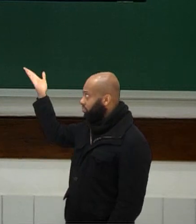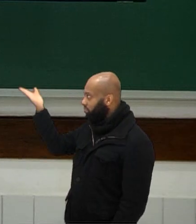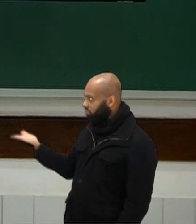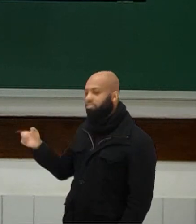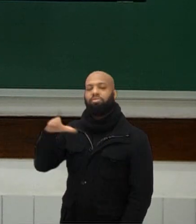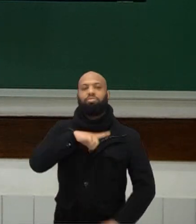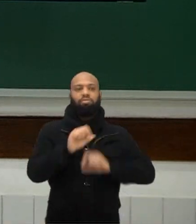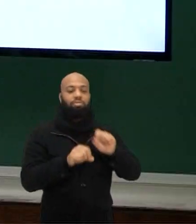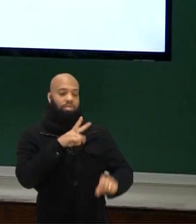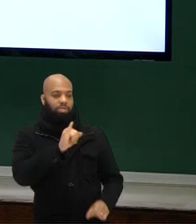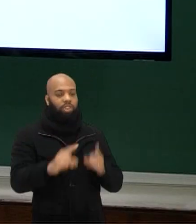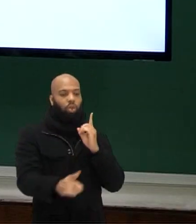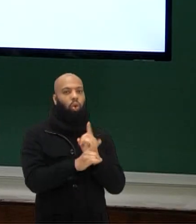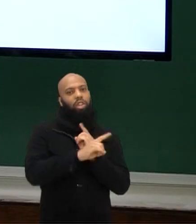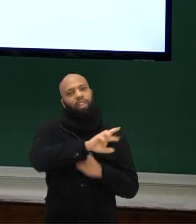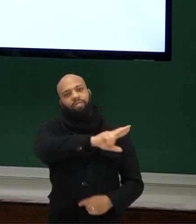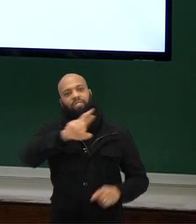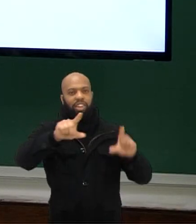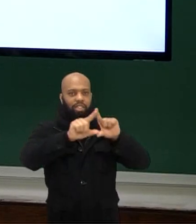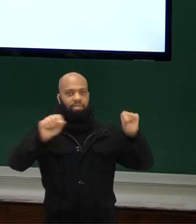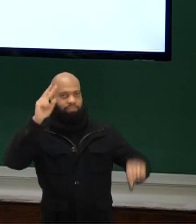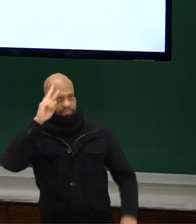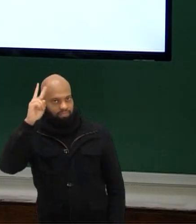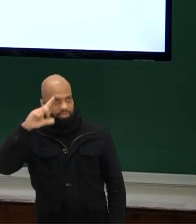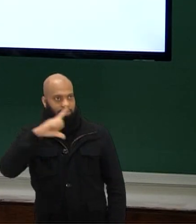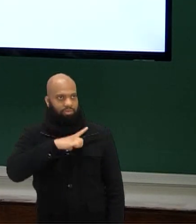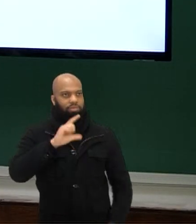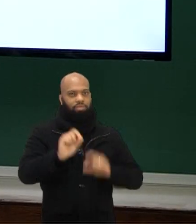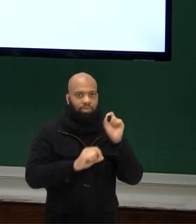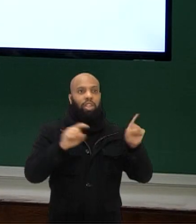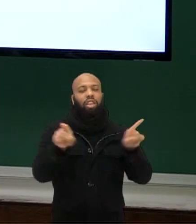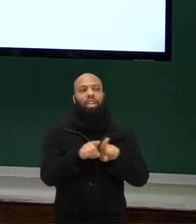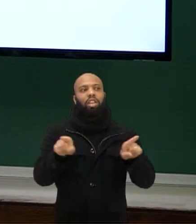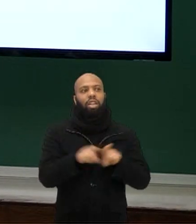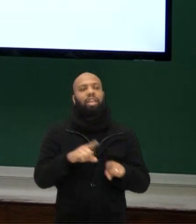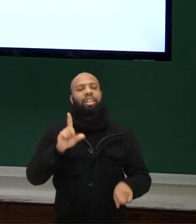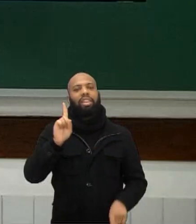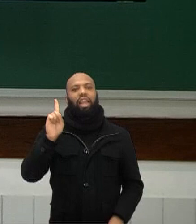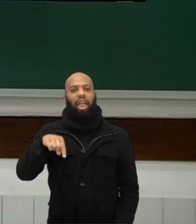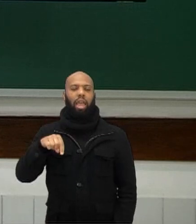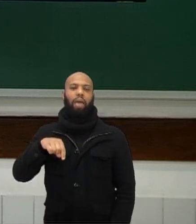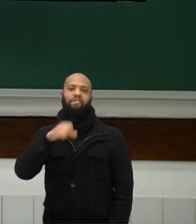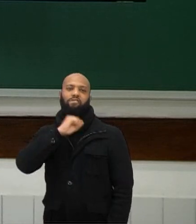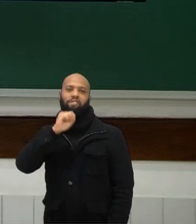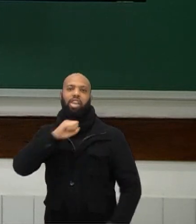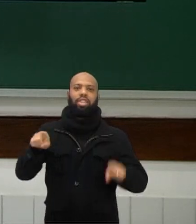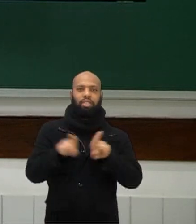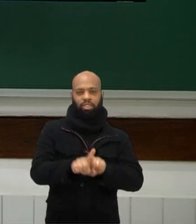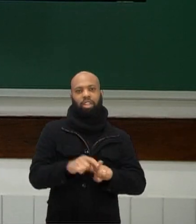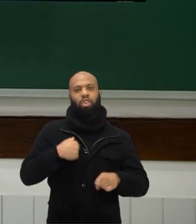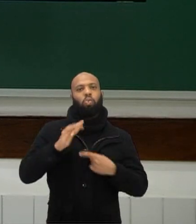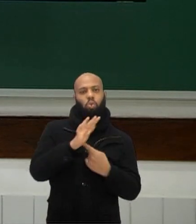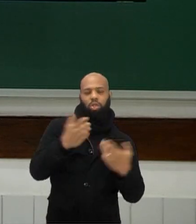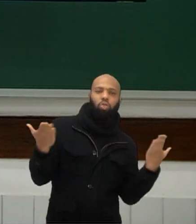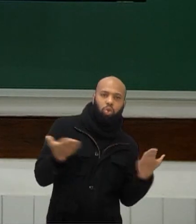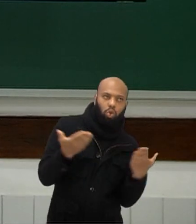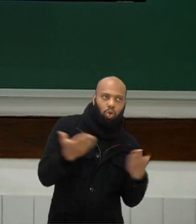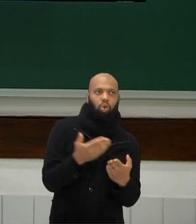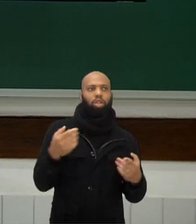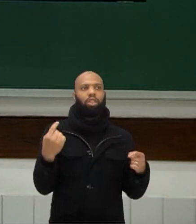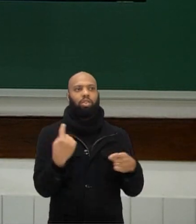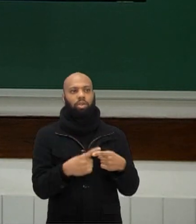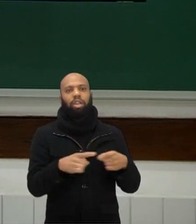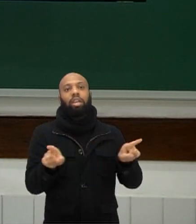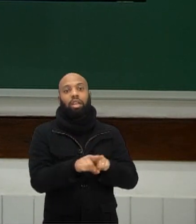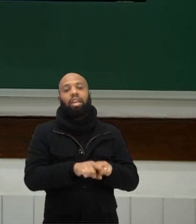turmadamônica.uol.com.br você encontra várias tirinhas, certo? Inclusive essas tirinhas antigas, que foi uma das que eu trouxe para vocês hoje. E, claro,